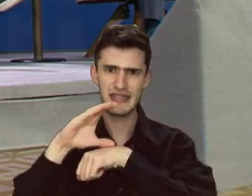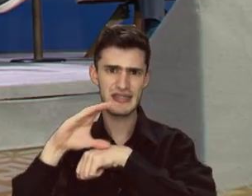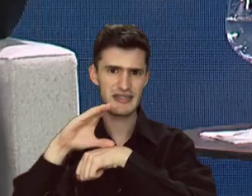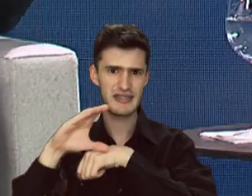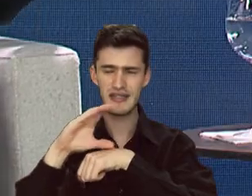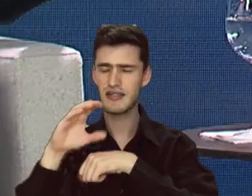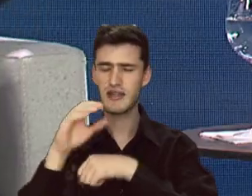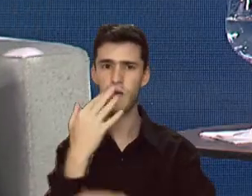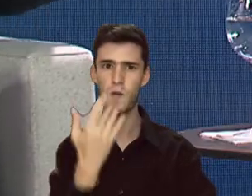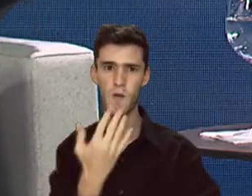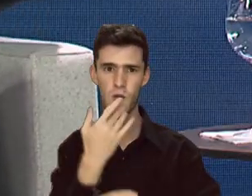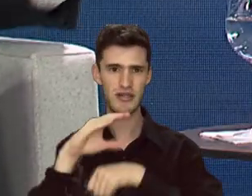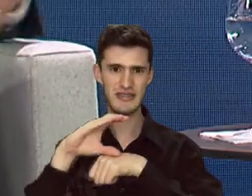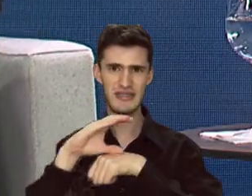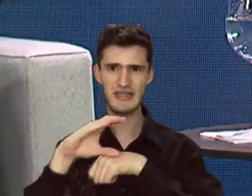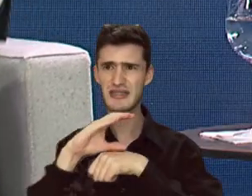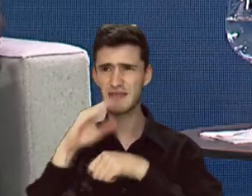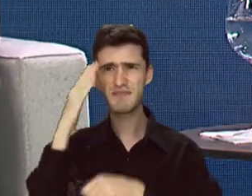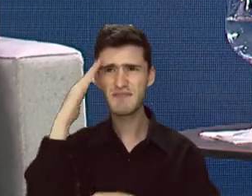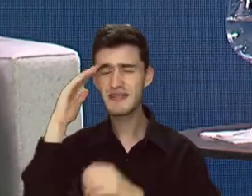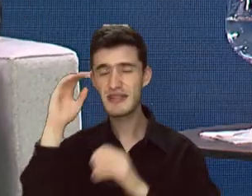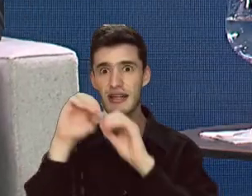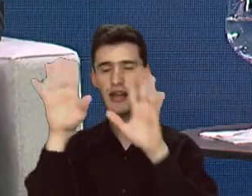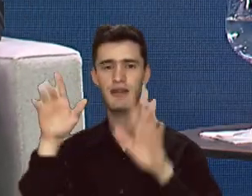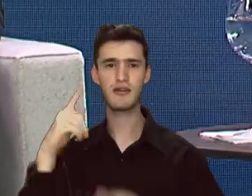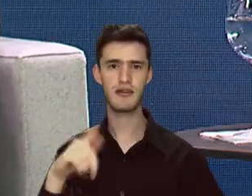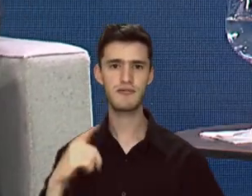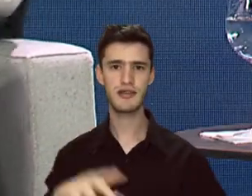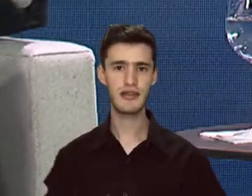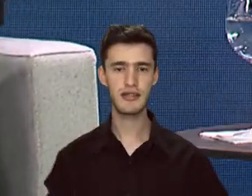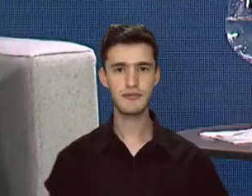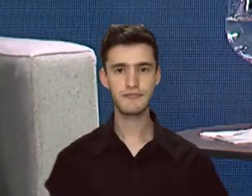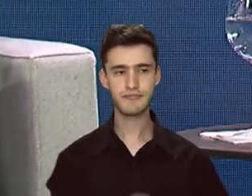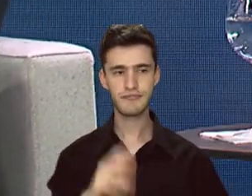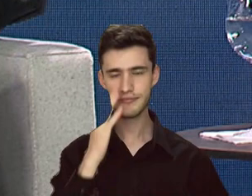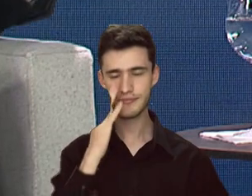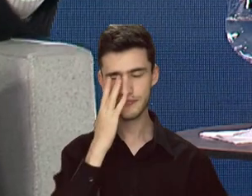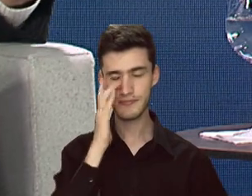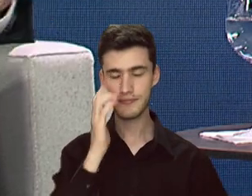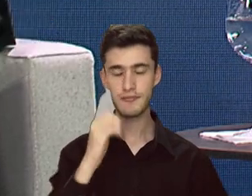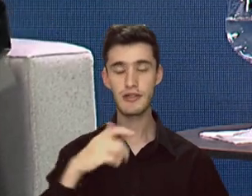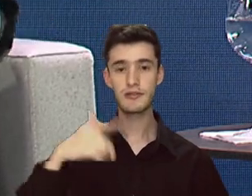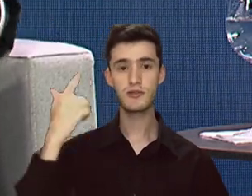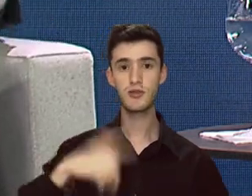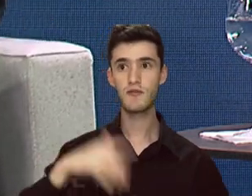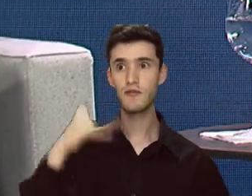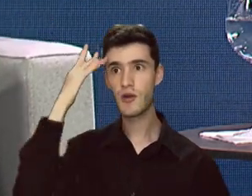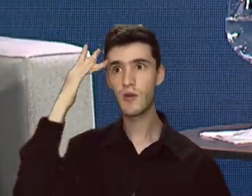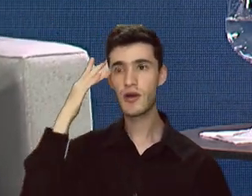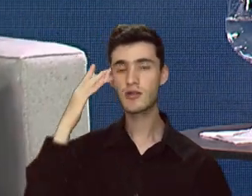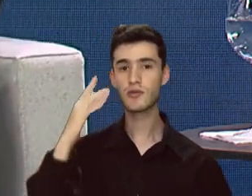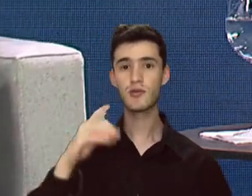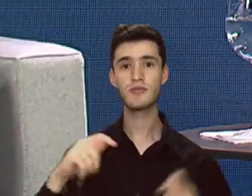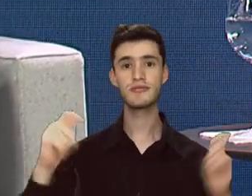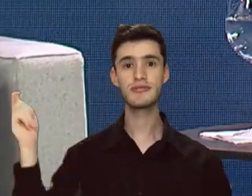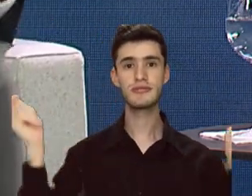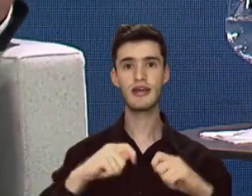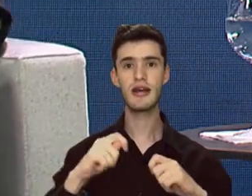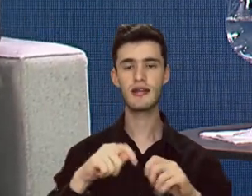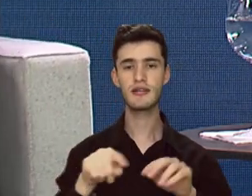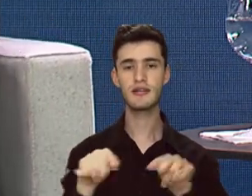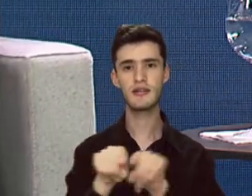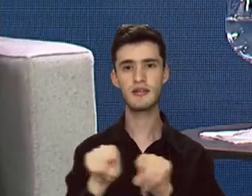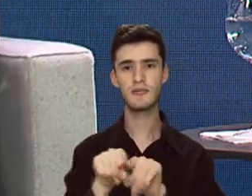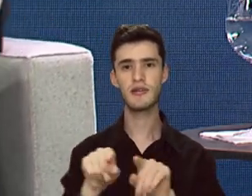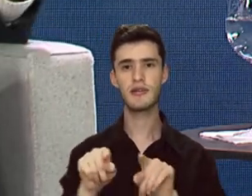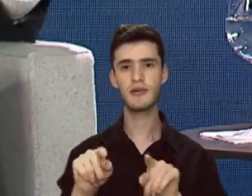ou você ser remunerado por serviço ambientais essa questão toda mas de novo acho que é uma outra Mega oportunidade que pode ser vinda